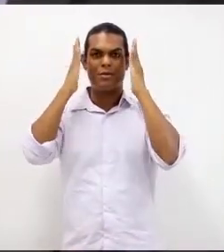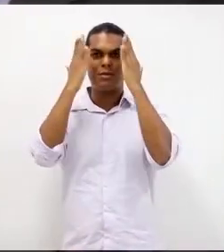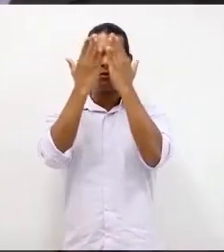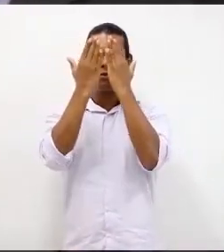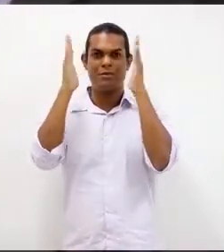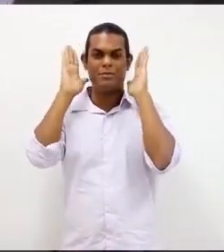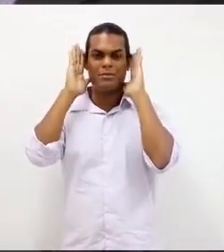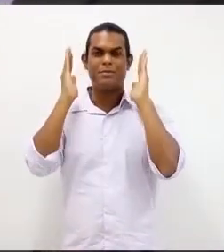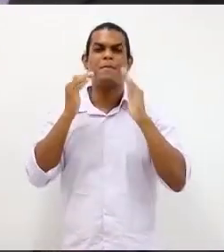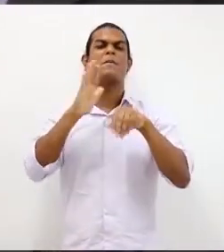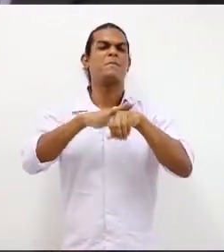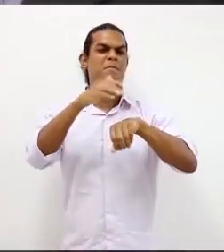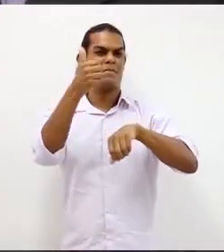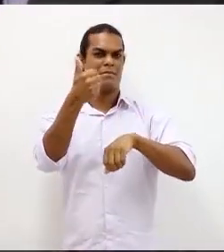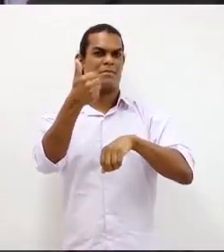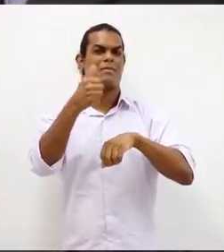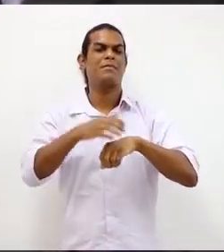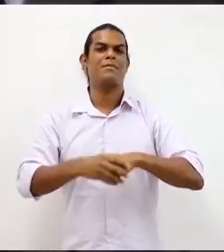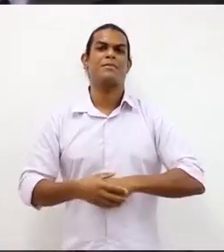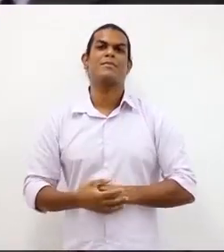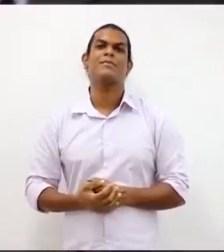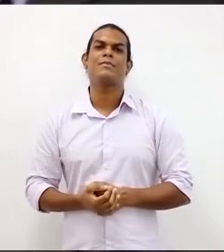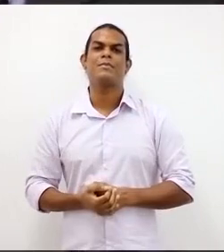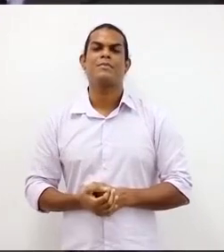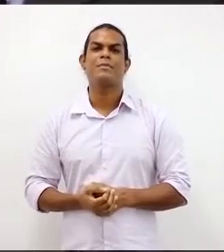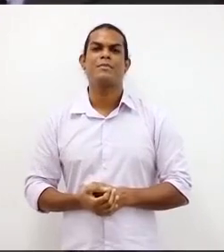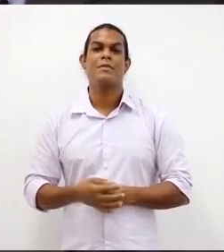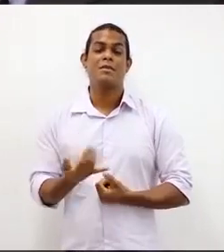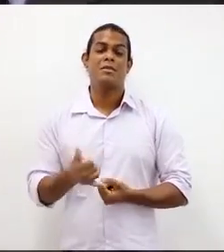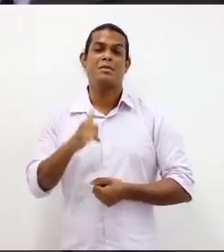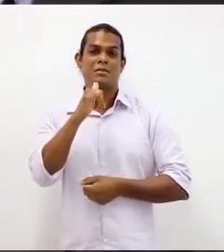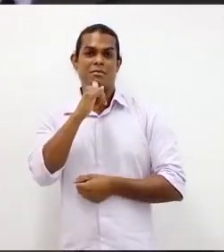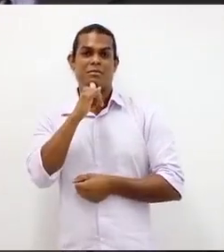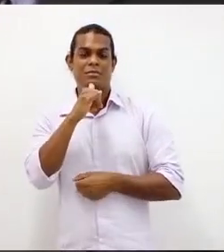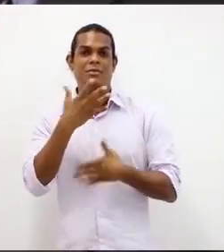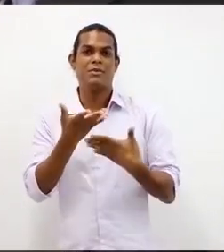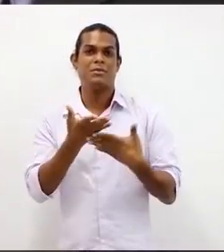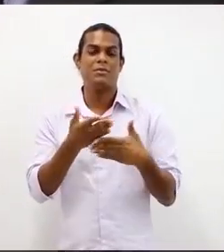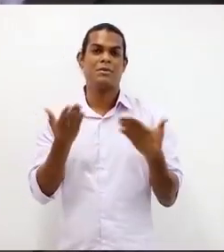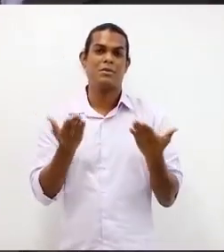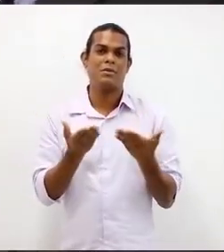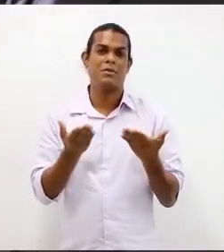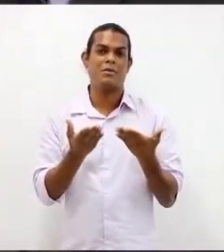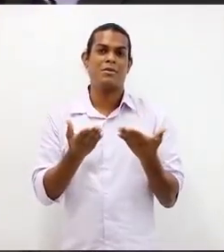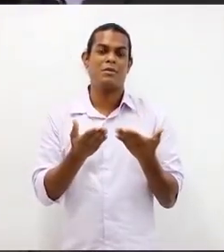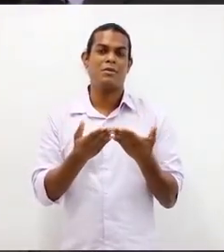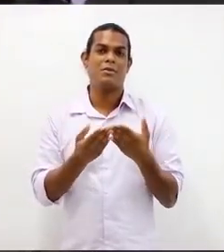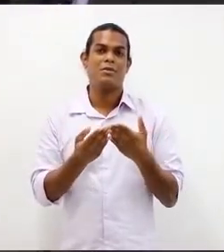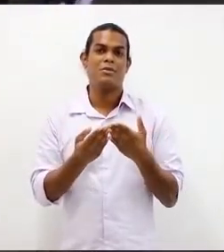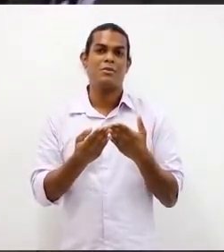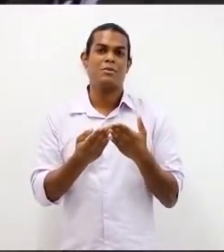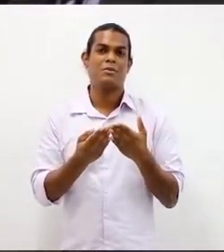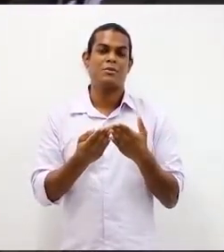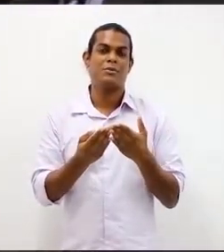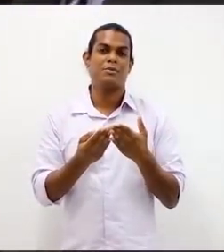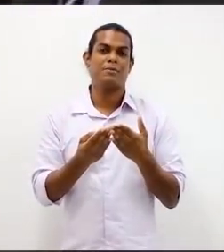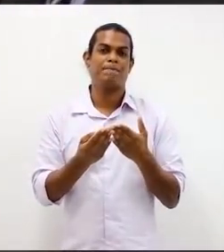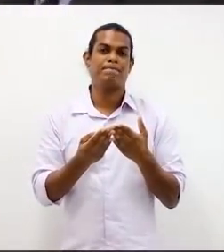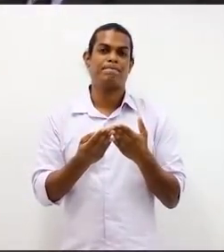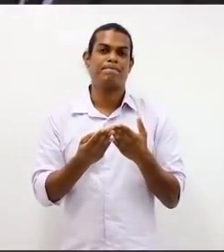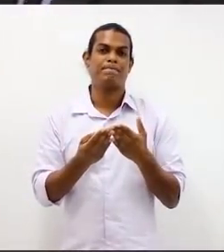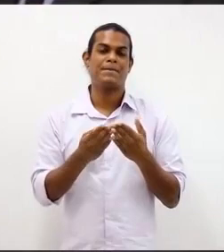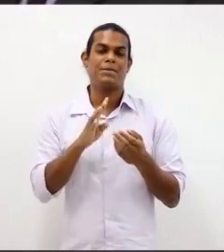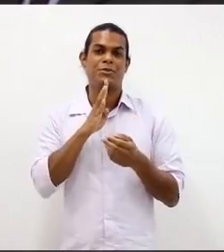insalubre. Este é um exemplo amplo daqui do canteiro de obra, que nós vamos ver outros, tá? Então, Patrícia, vamos ver outro? Vamos lá,